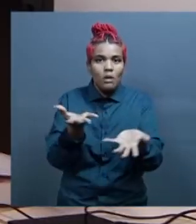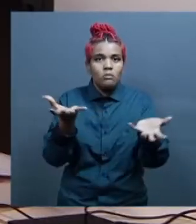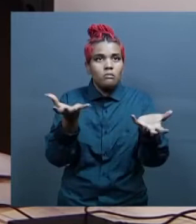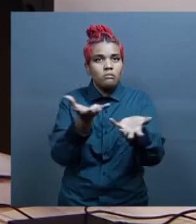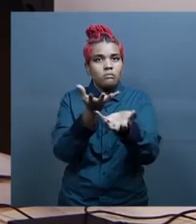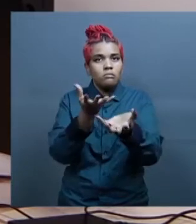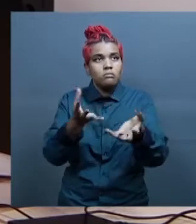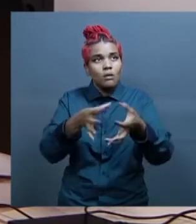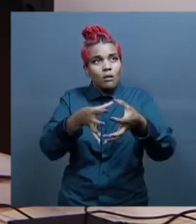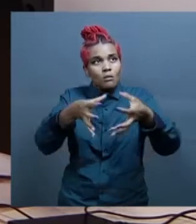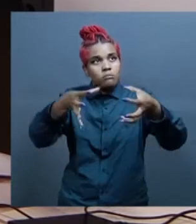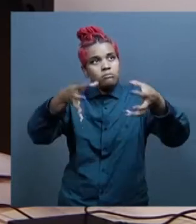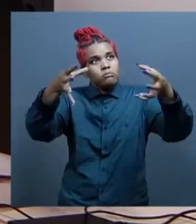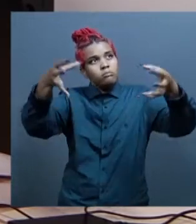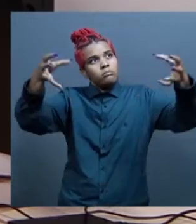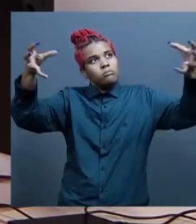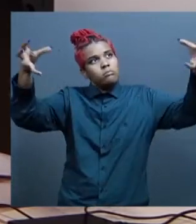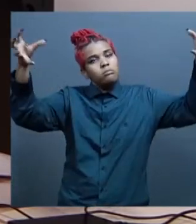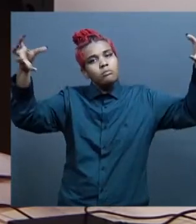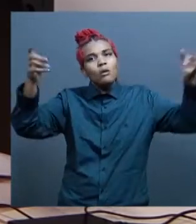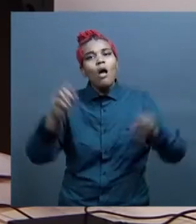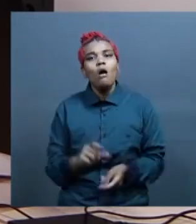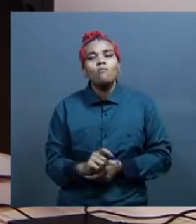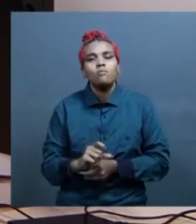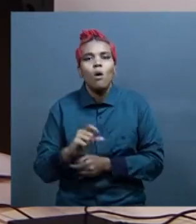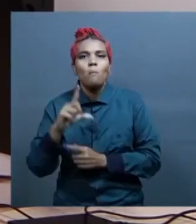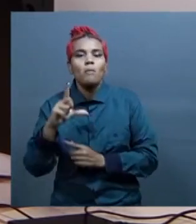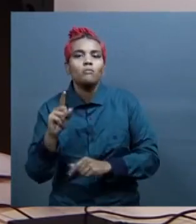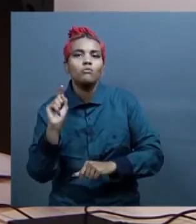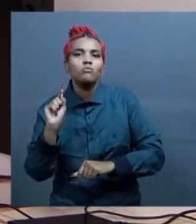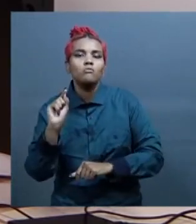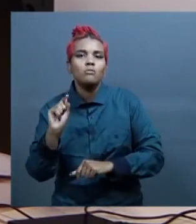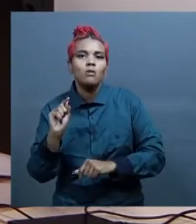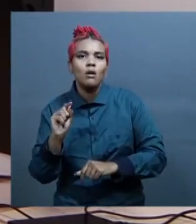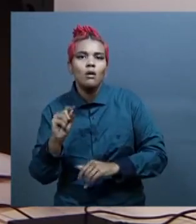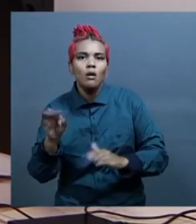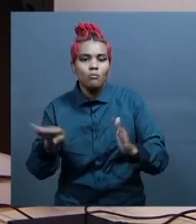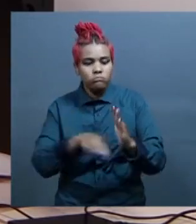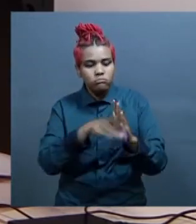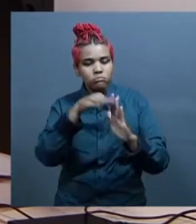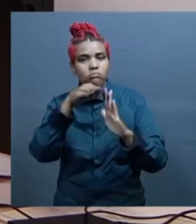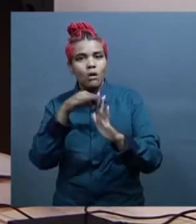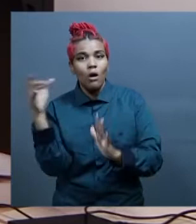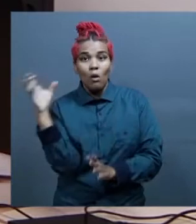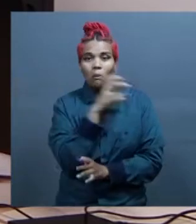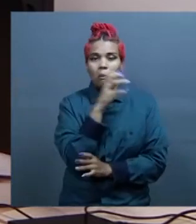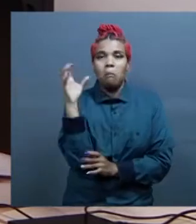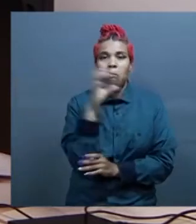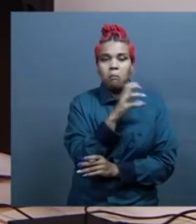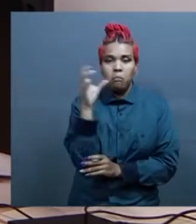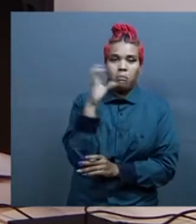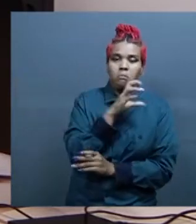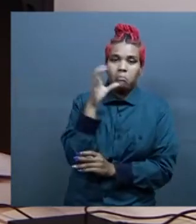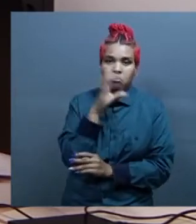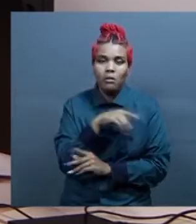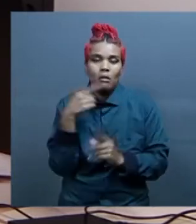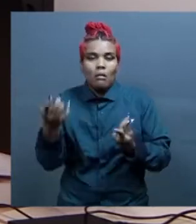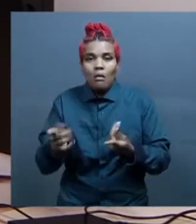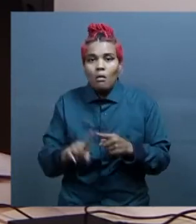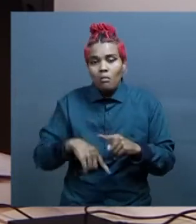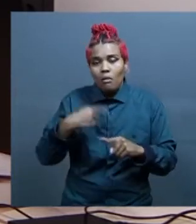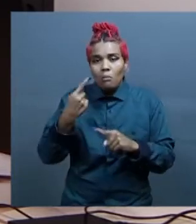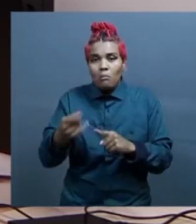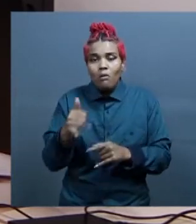aumento direto da temperatura do ar aumenta a temperatura significa que tenho mais energia disponível no sistema o maior é a disponibilidade de energia